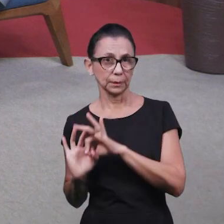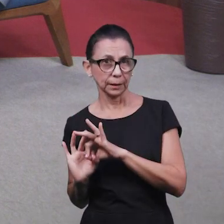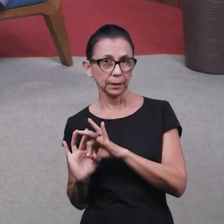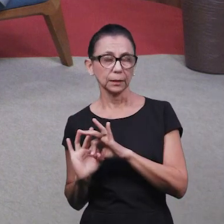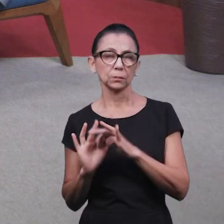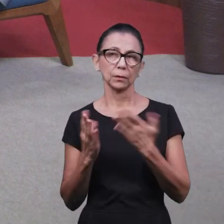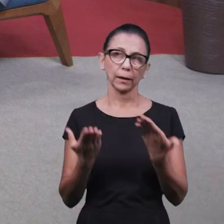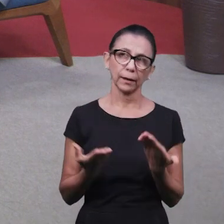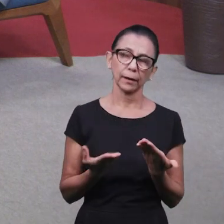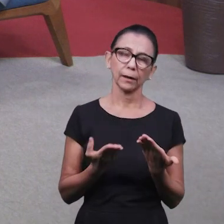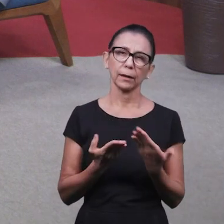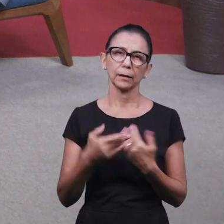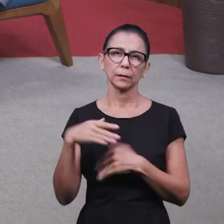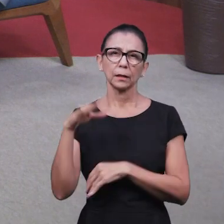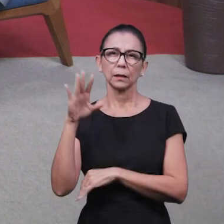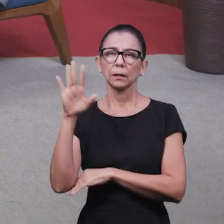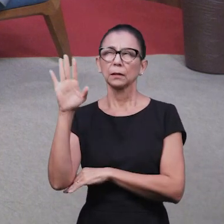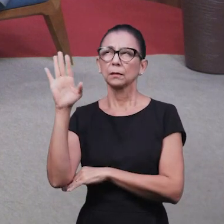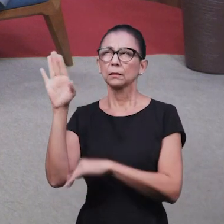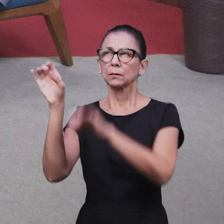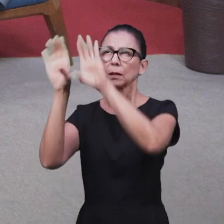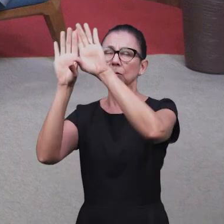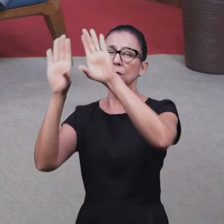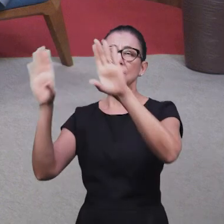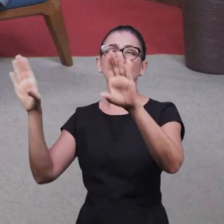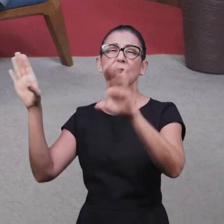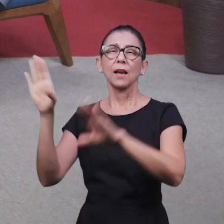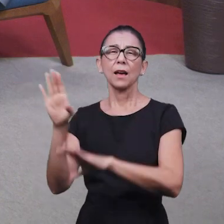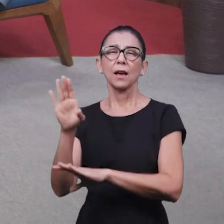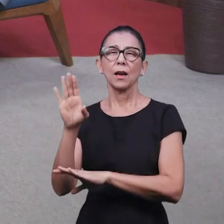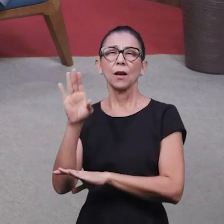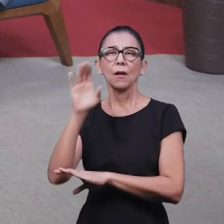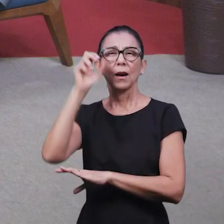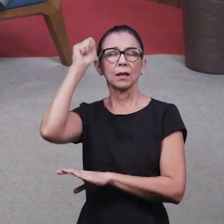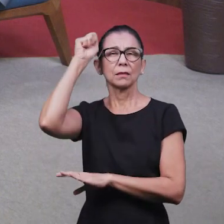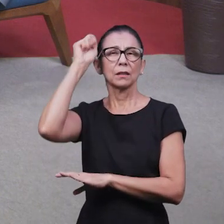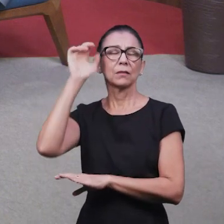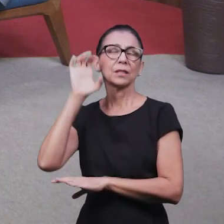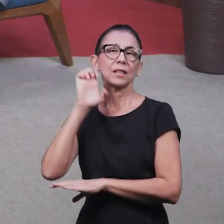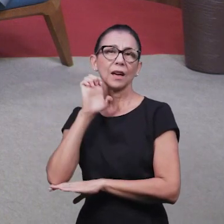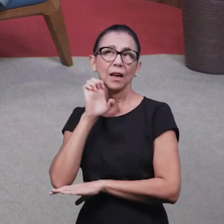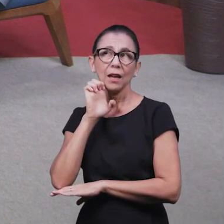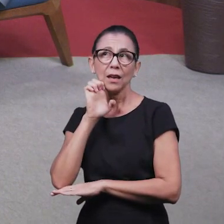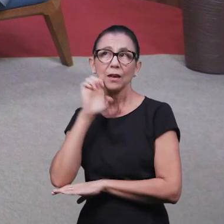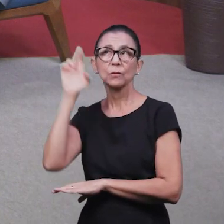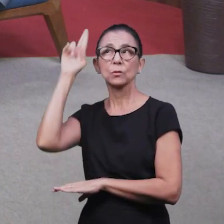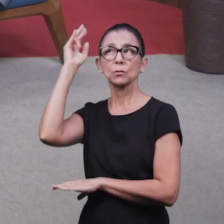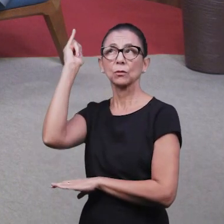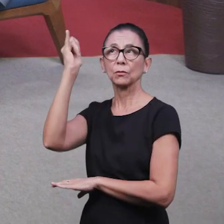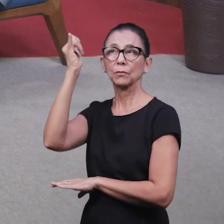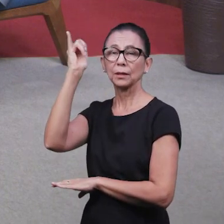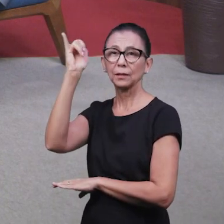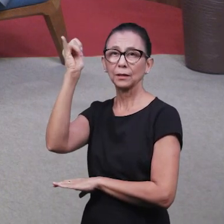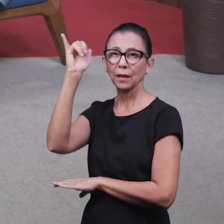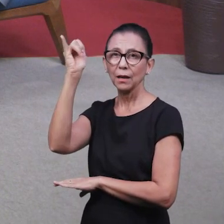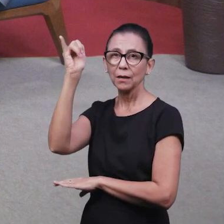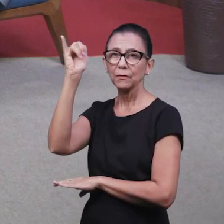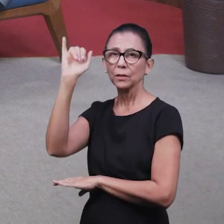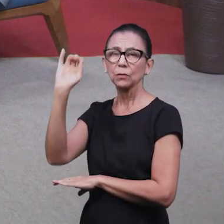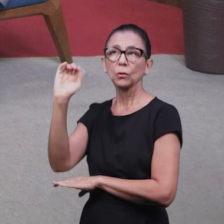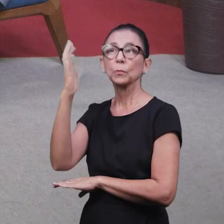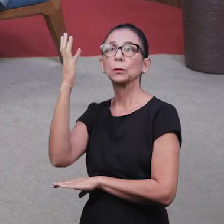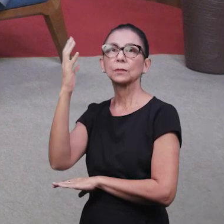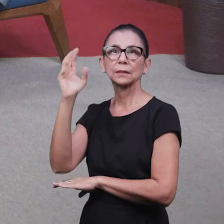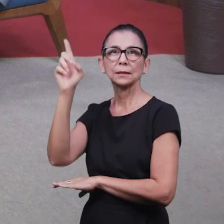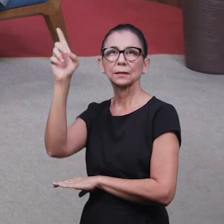dizer, ali no Éden, Deus havia dado uma orientação, era muito clara, muito dirigida, mas a oposição se levantou no sentido